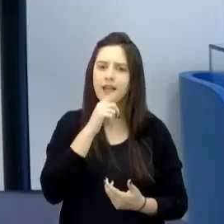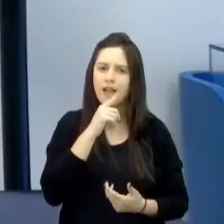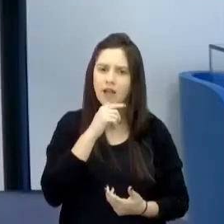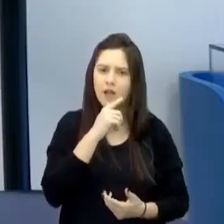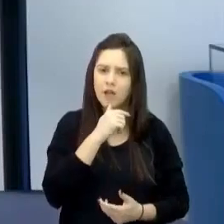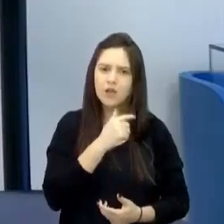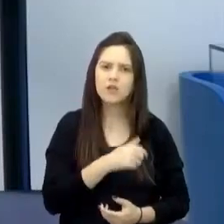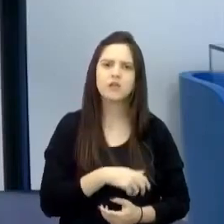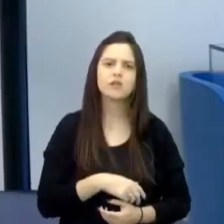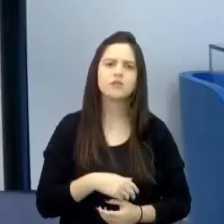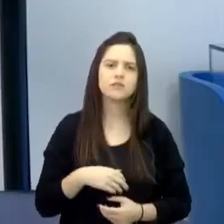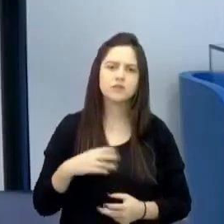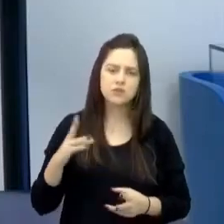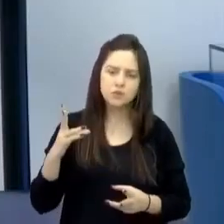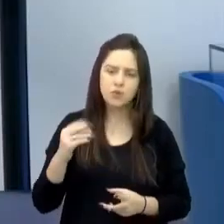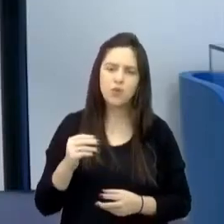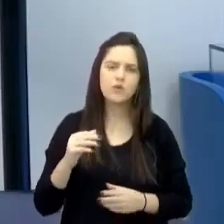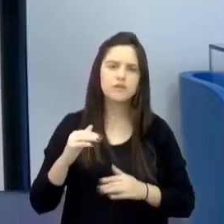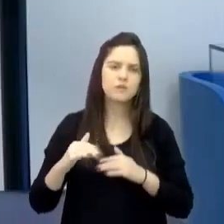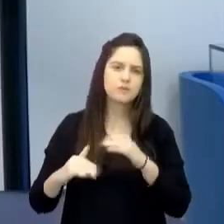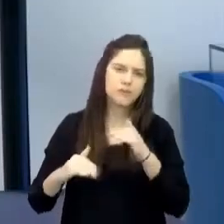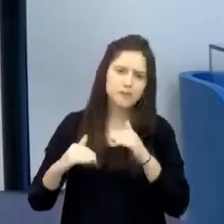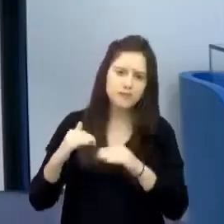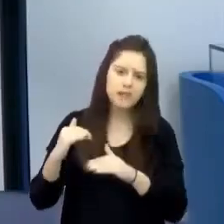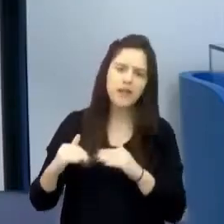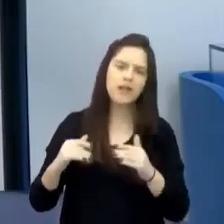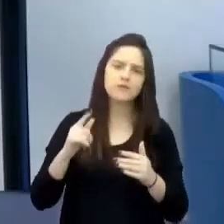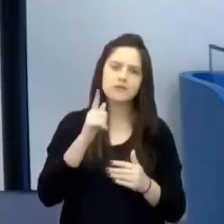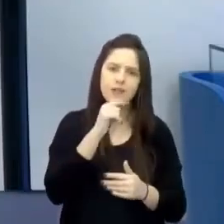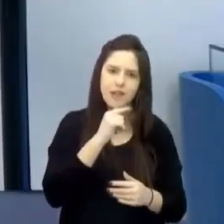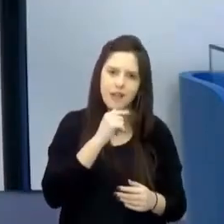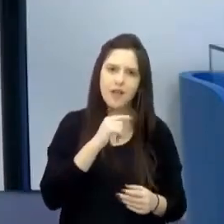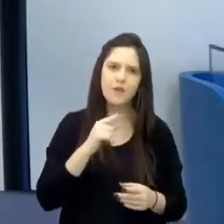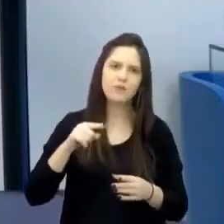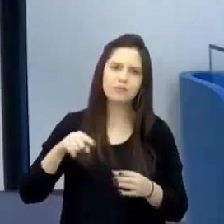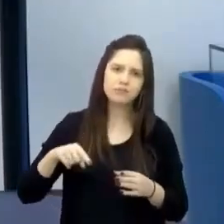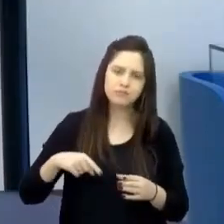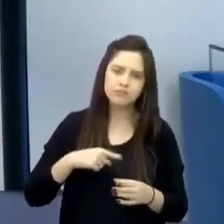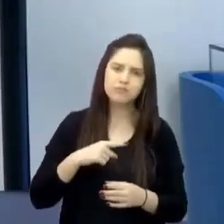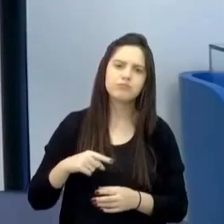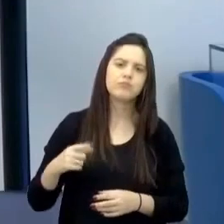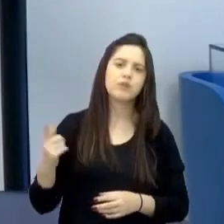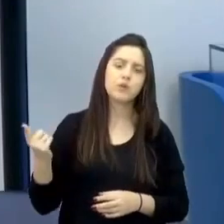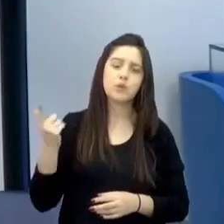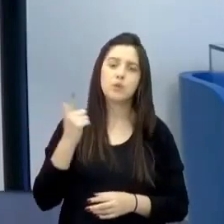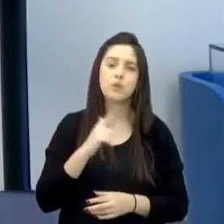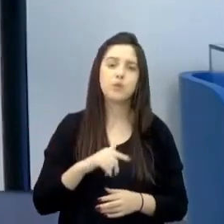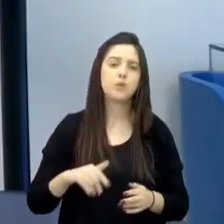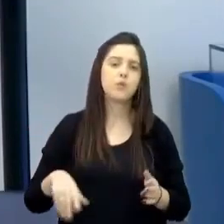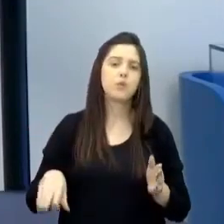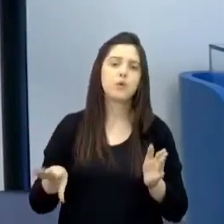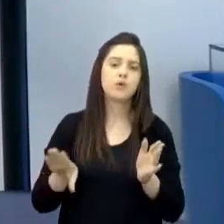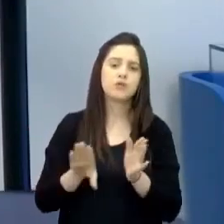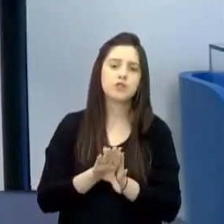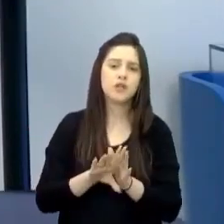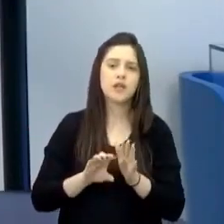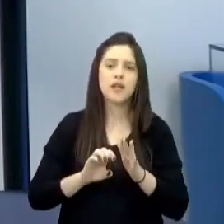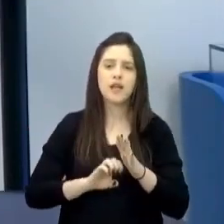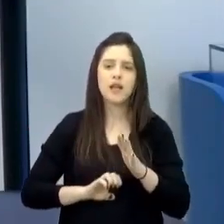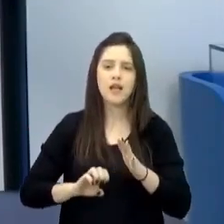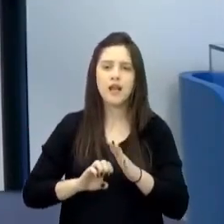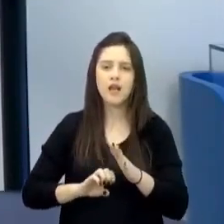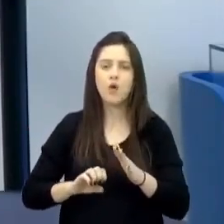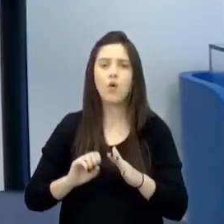tem água embutida nesse processo, em todo o processo de produção do cacau. Aí depois, quando chega na empresa, né? Quando chega